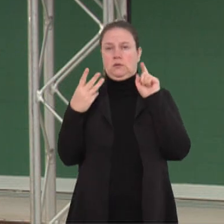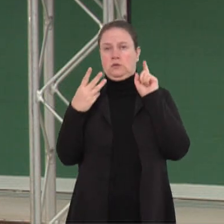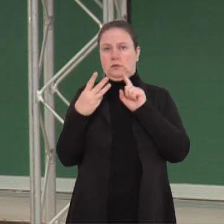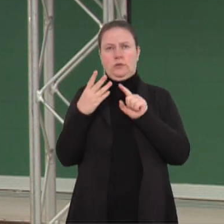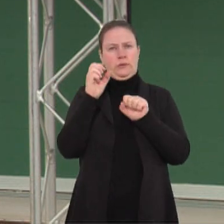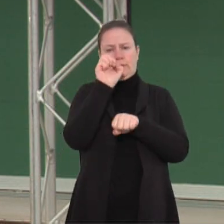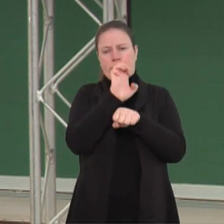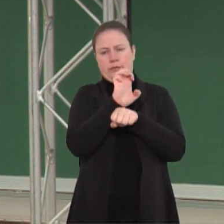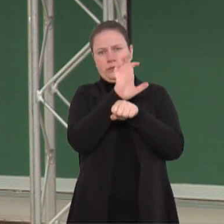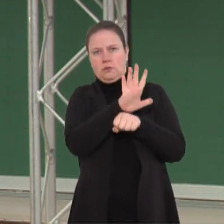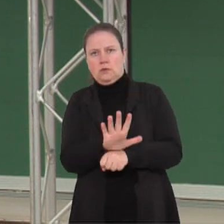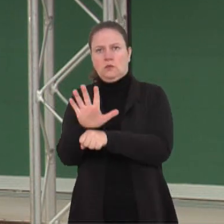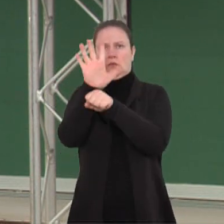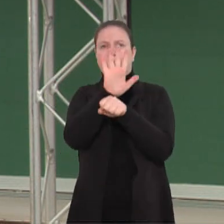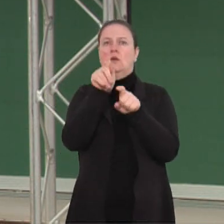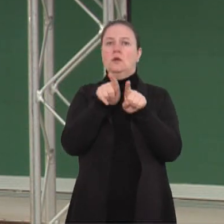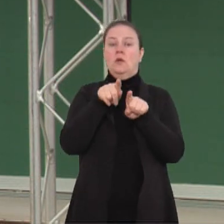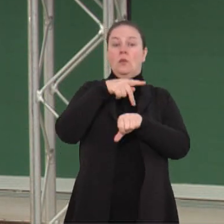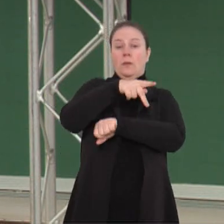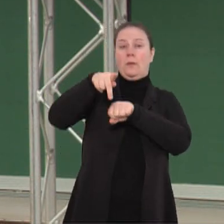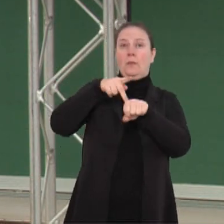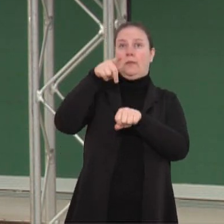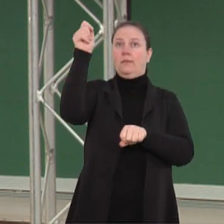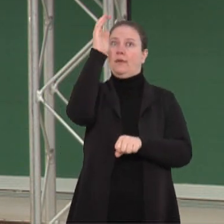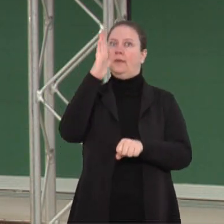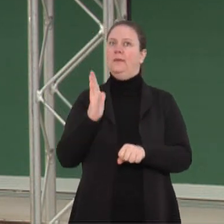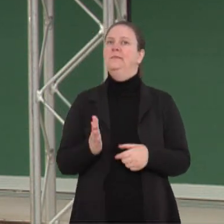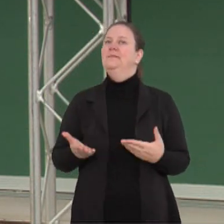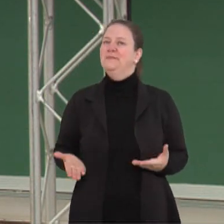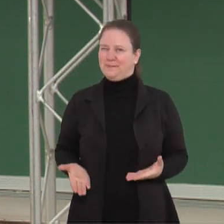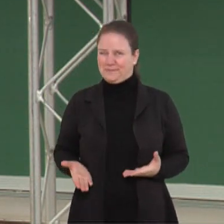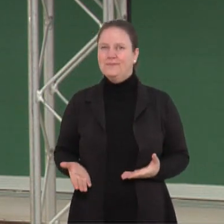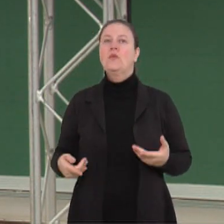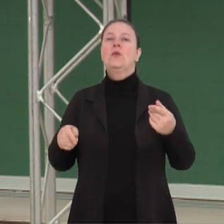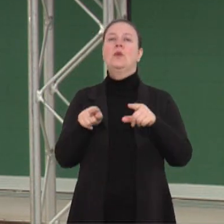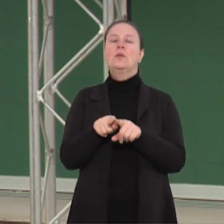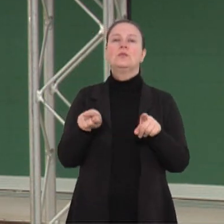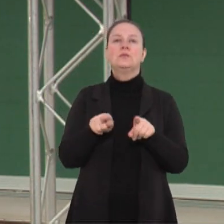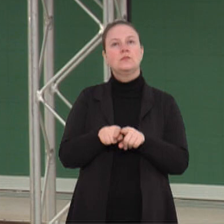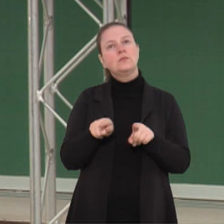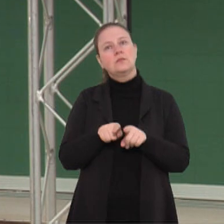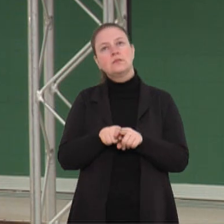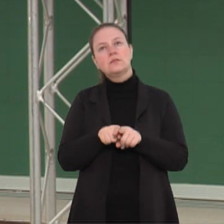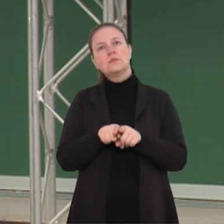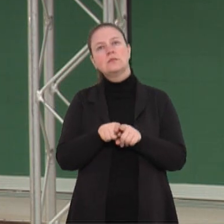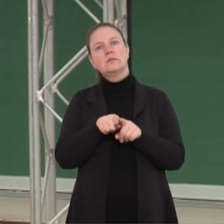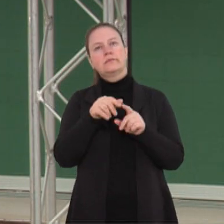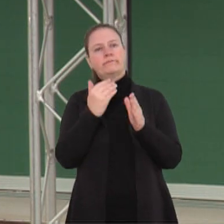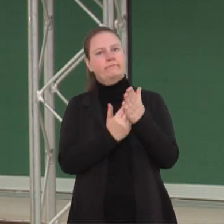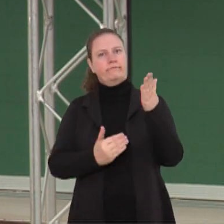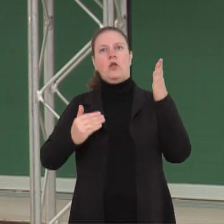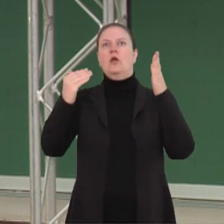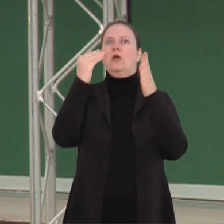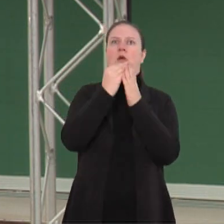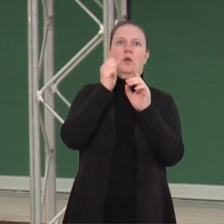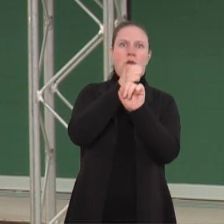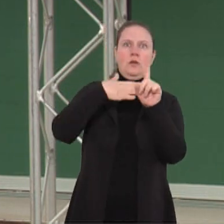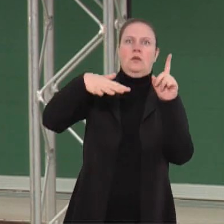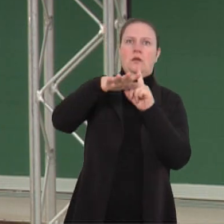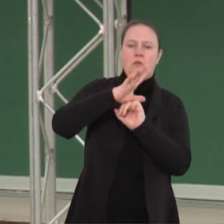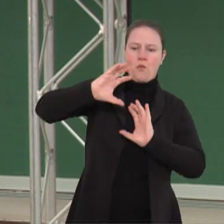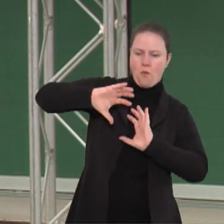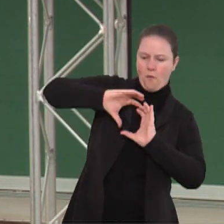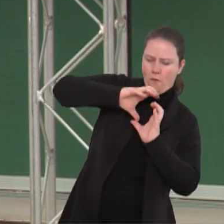nosso estado, para o nosso país e, por fim, a maior sociedade, que é o planeta inteiro.